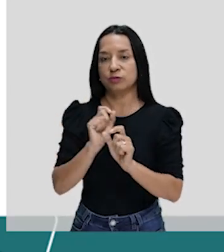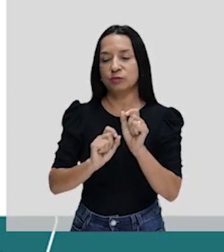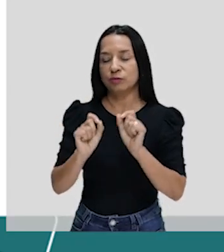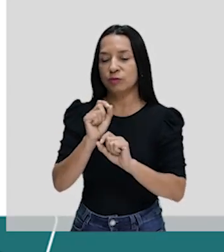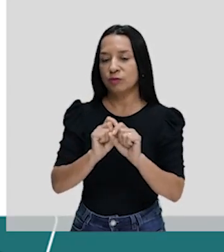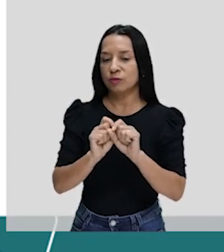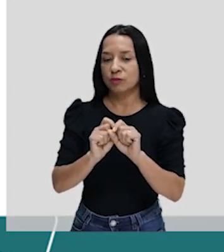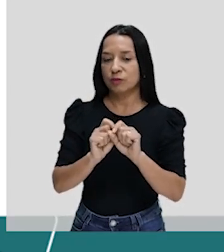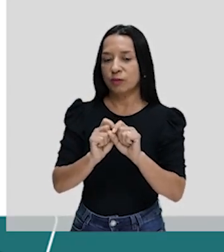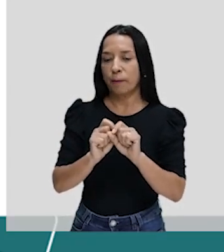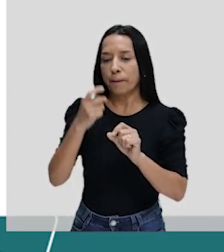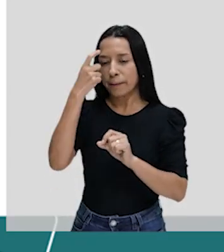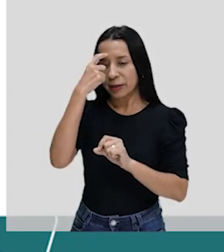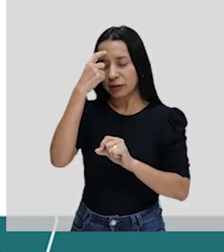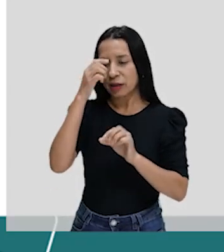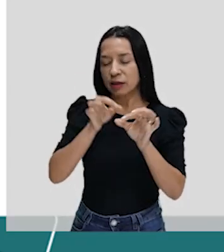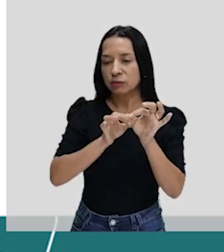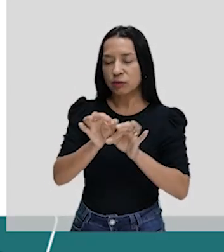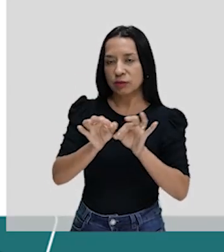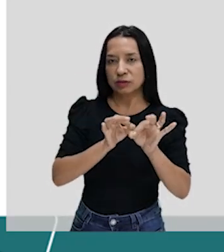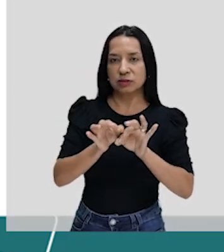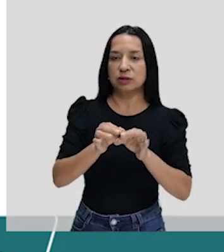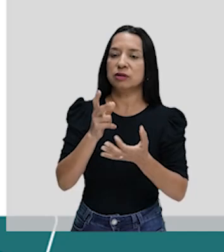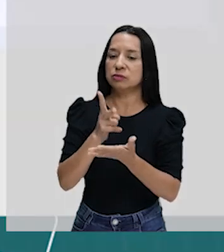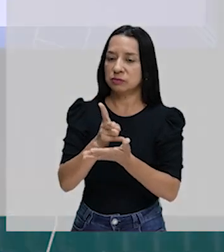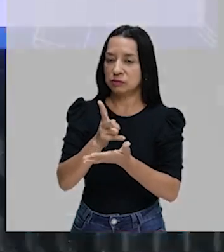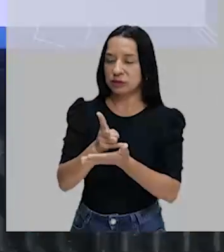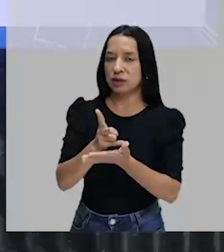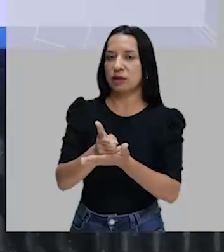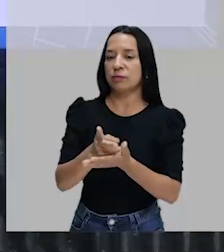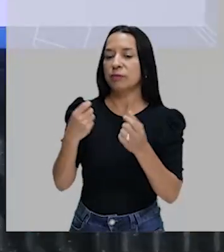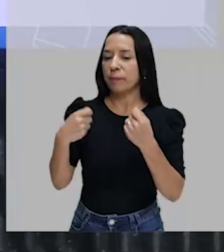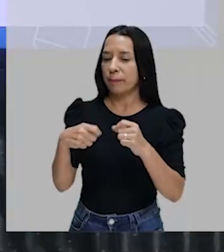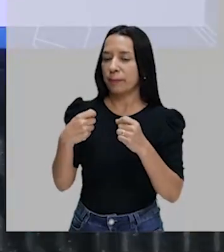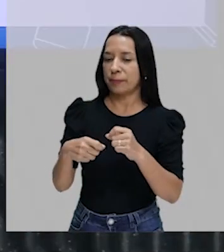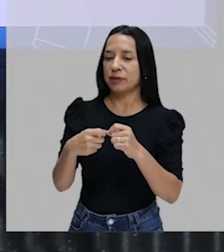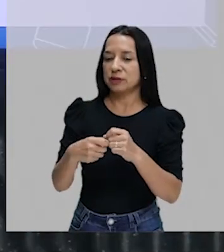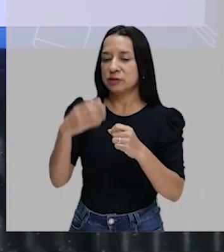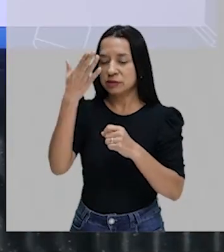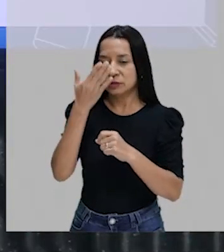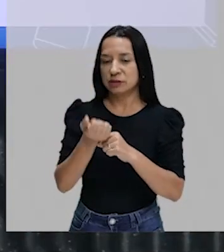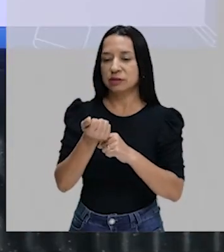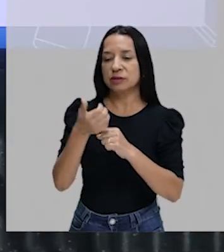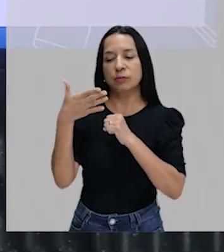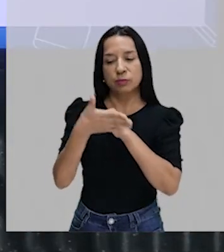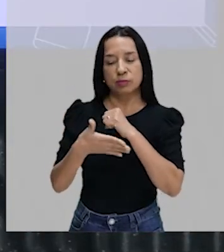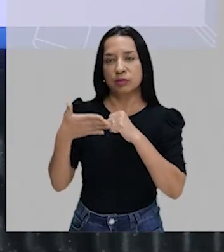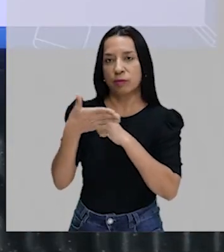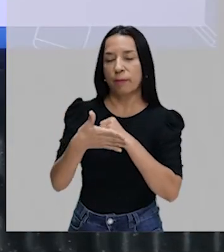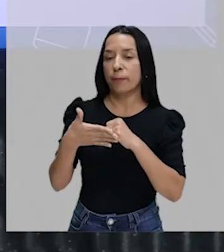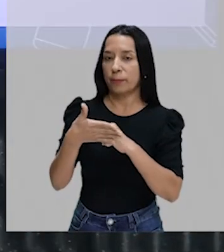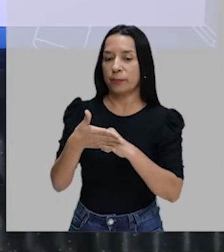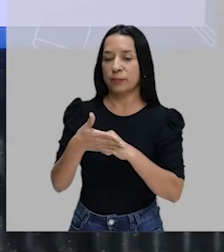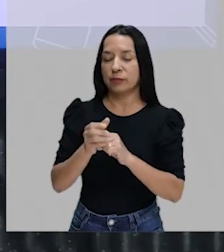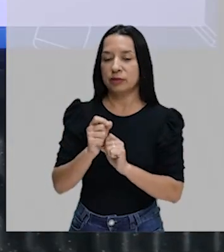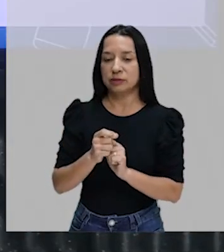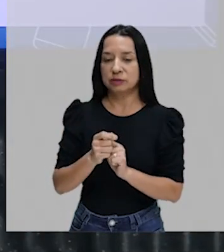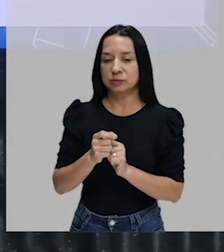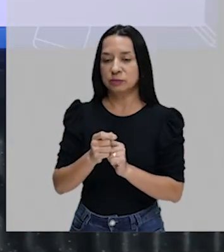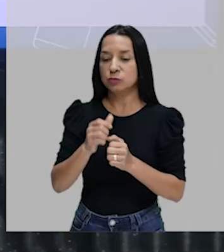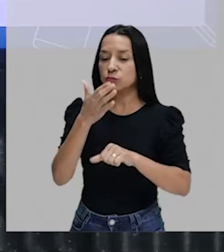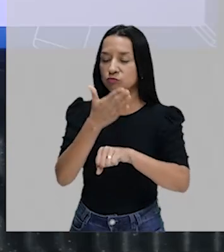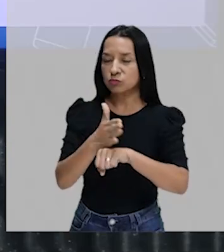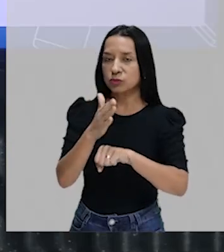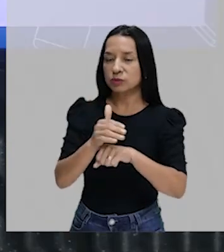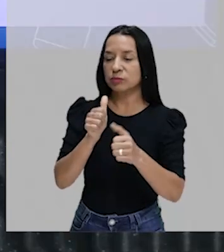esportivo, quando ele é bem pensado, ele sempre tem que levar em consideração esses princípios do treinamento esportivo. Nós vamos